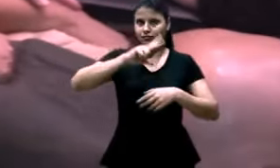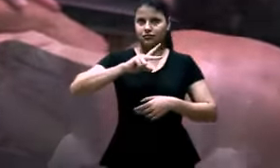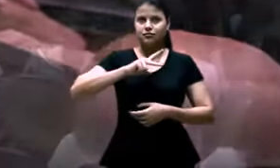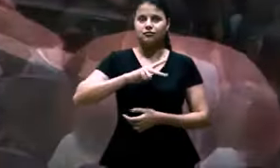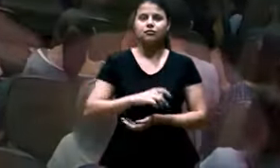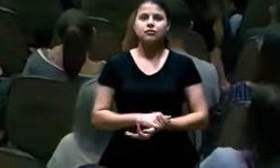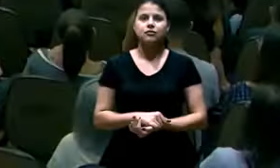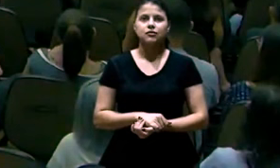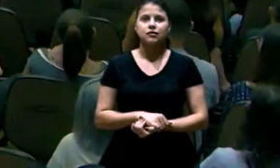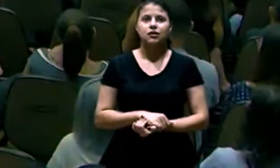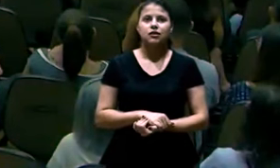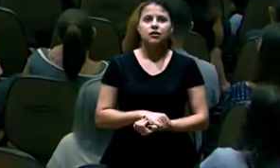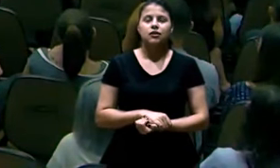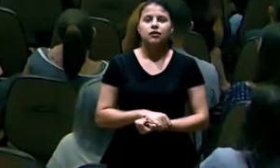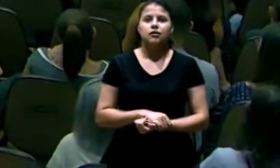Já apagou?